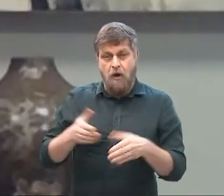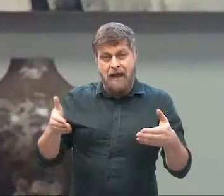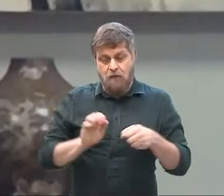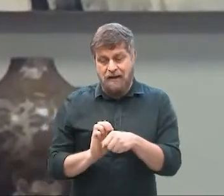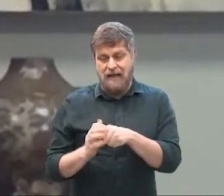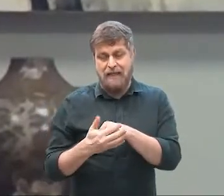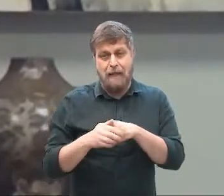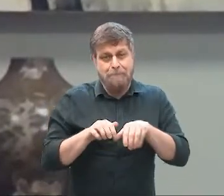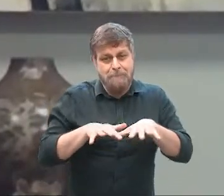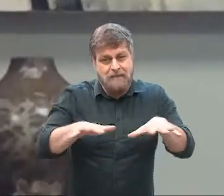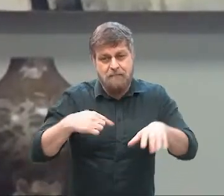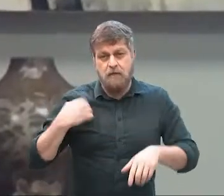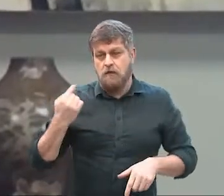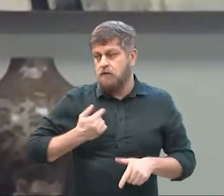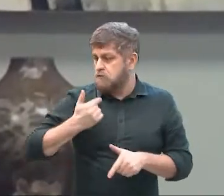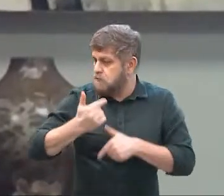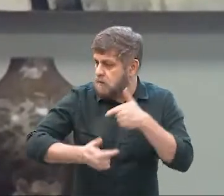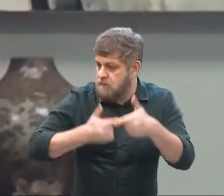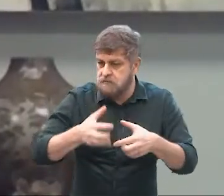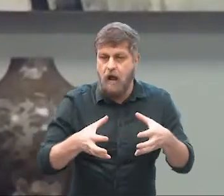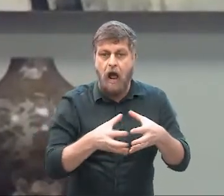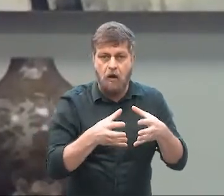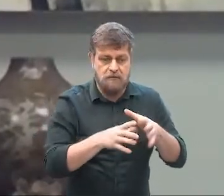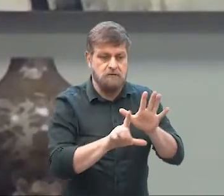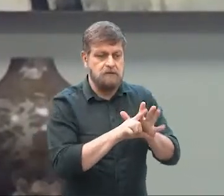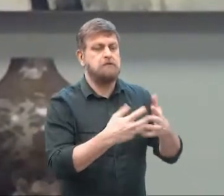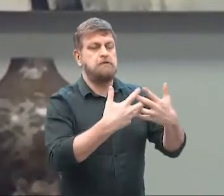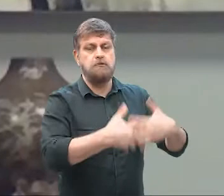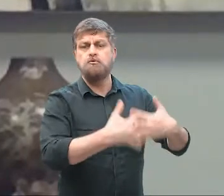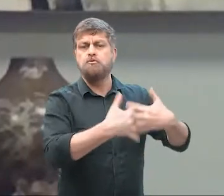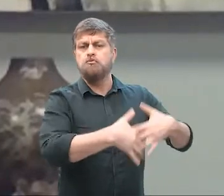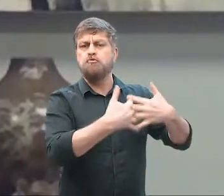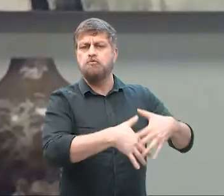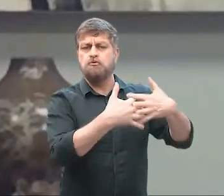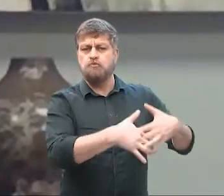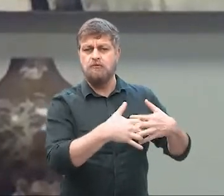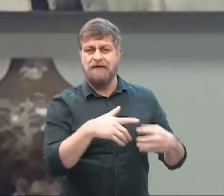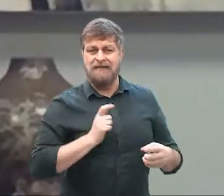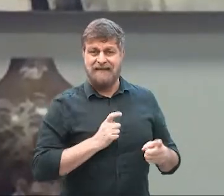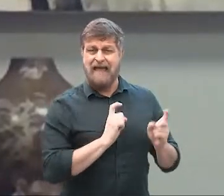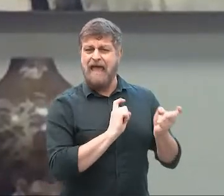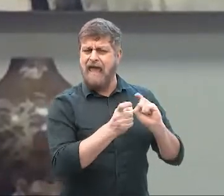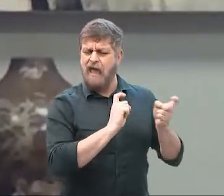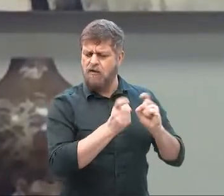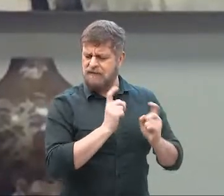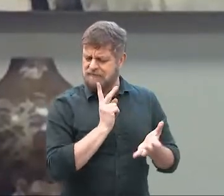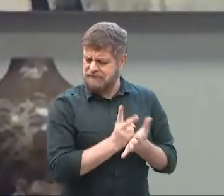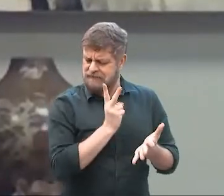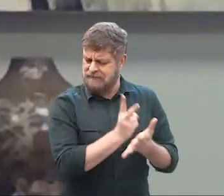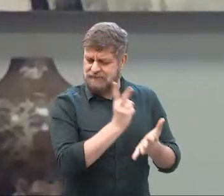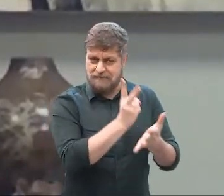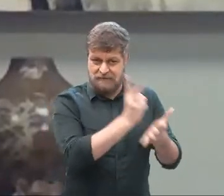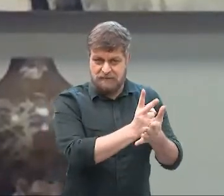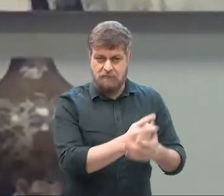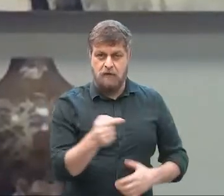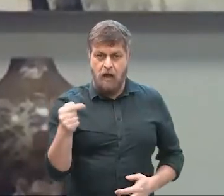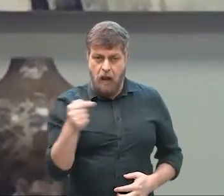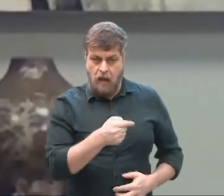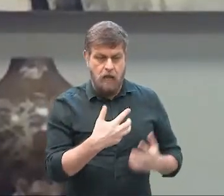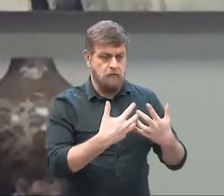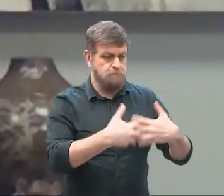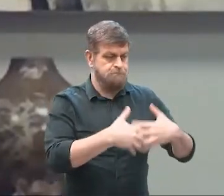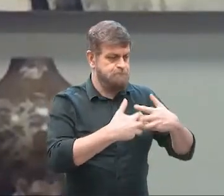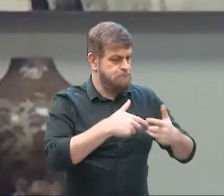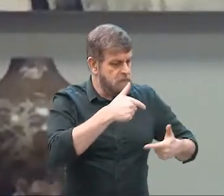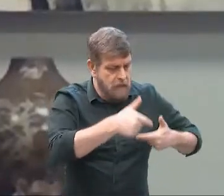pandemia, nós não paramos o trabalho da comissão, porque se nós estamos tendo reuniões regulares, a comissão ela continua